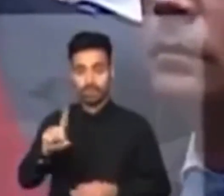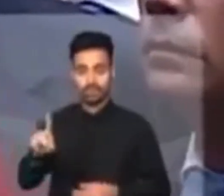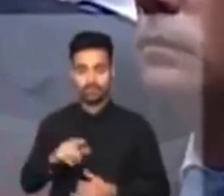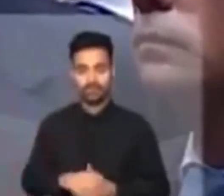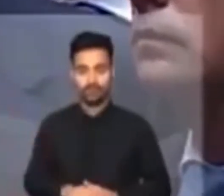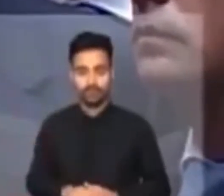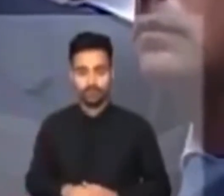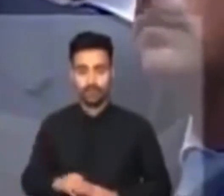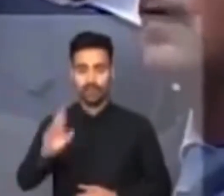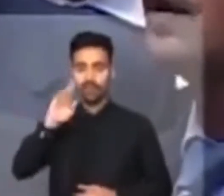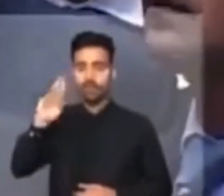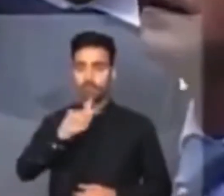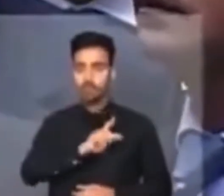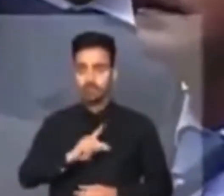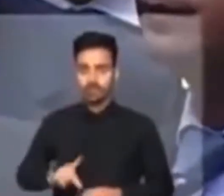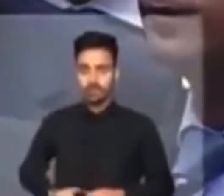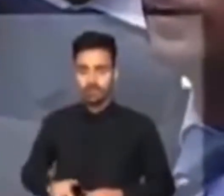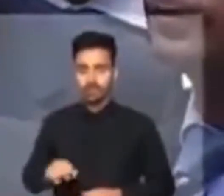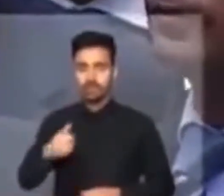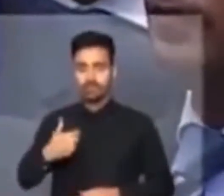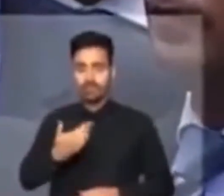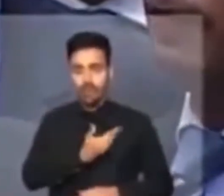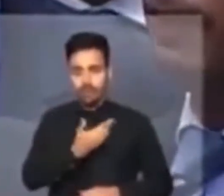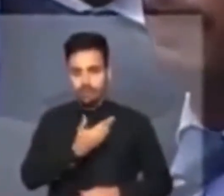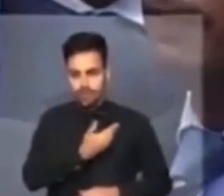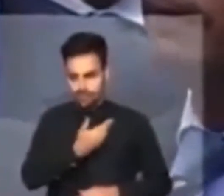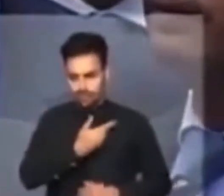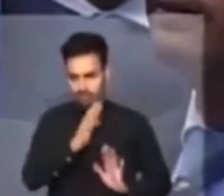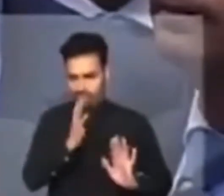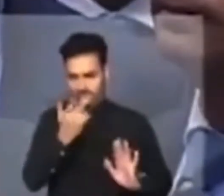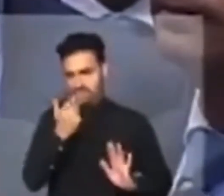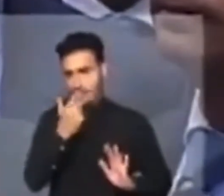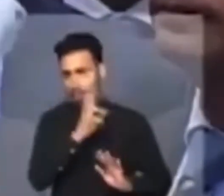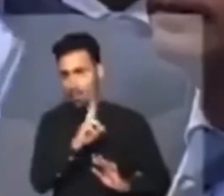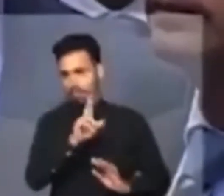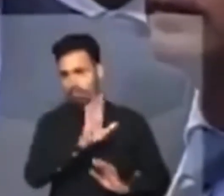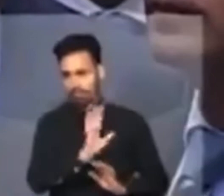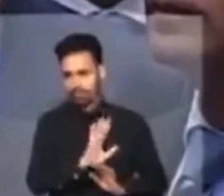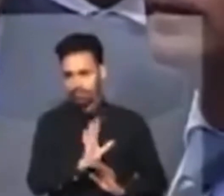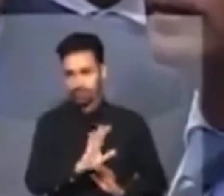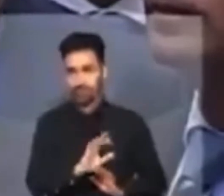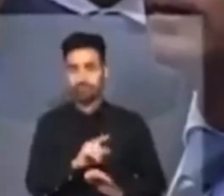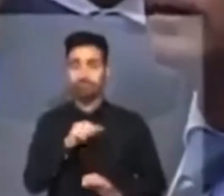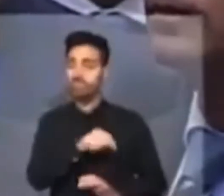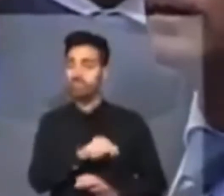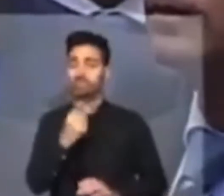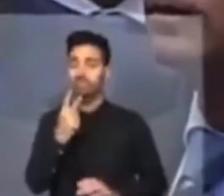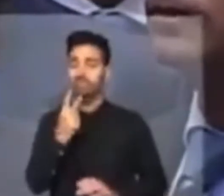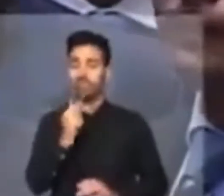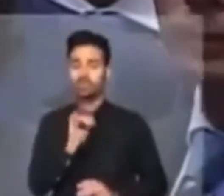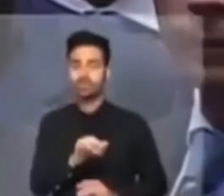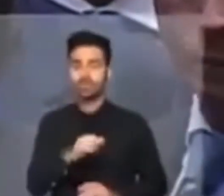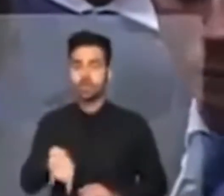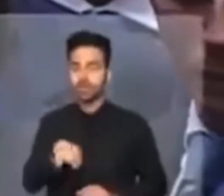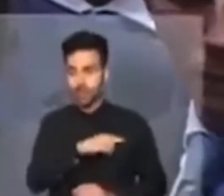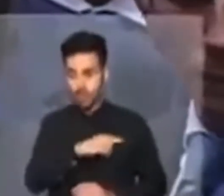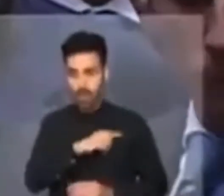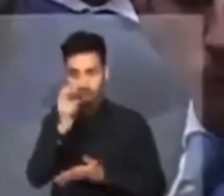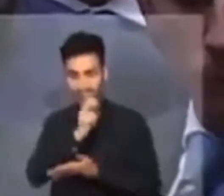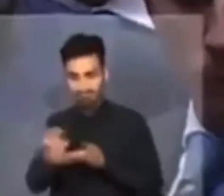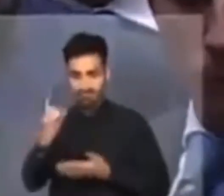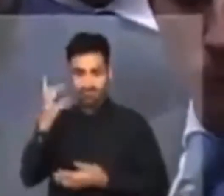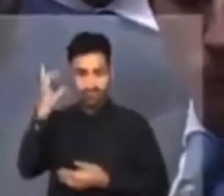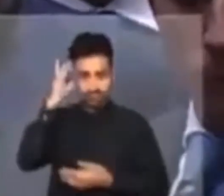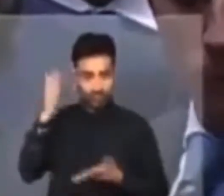Presidente, um colega nosso, que eu não vou citar nome aqui da Câmara, falou que se nós caçarmos a presidente Dilma